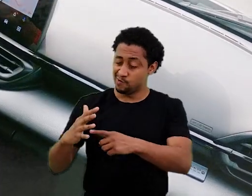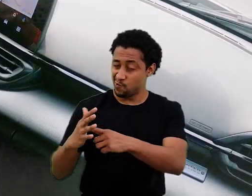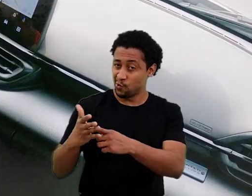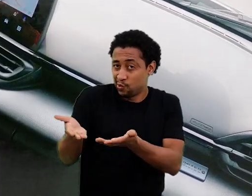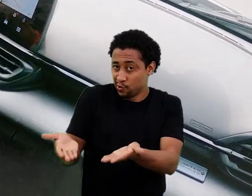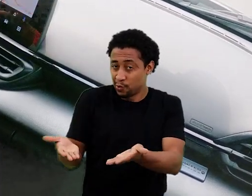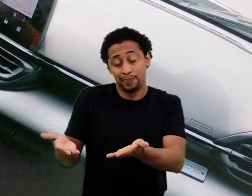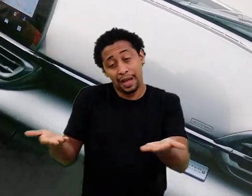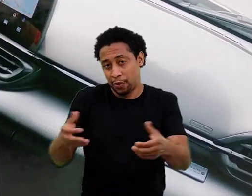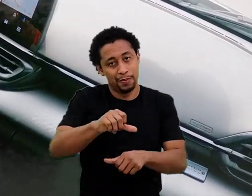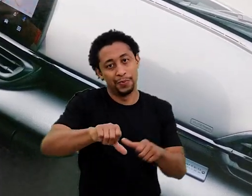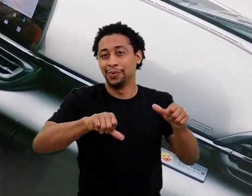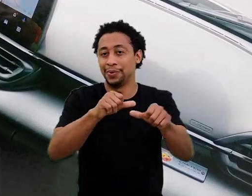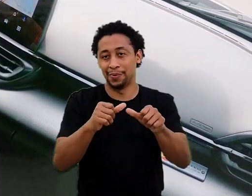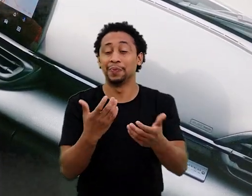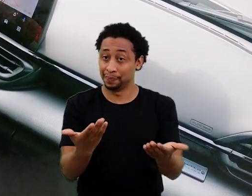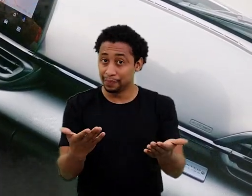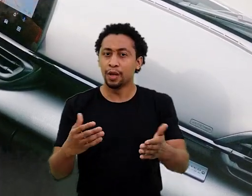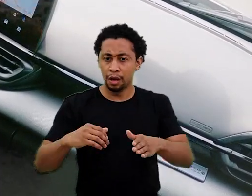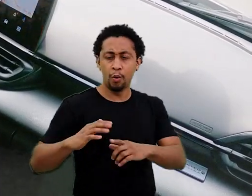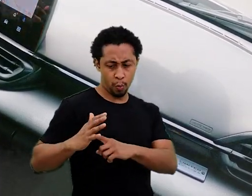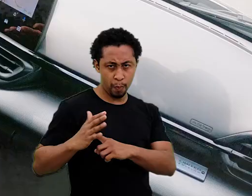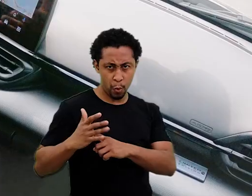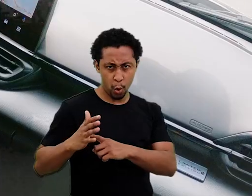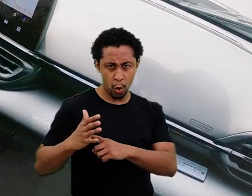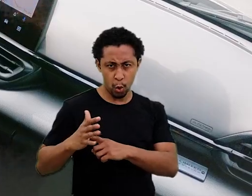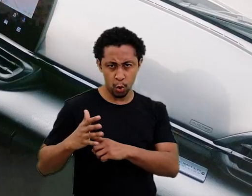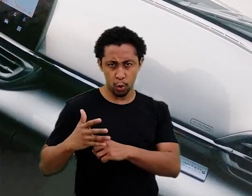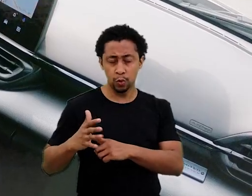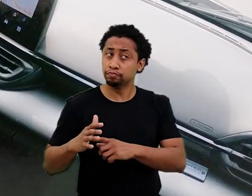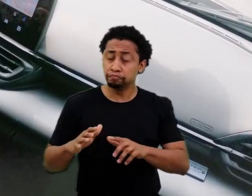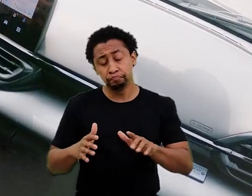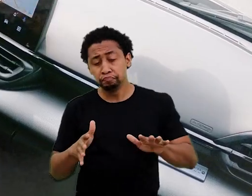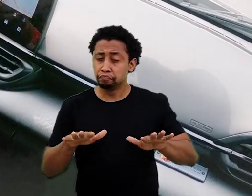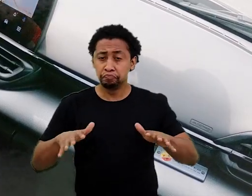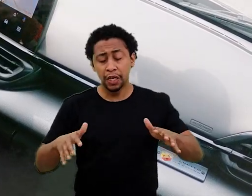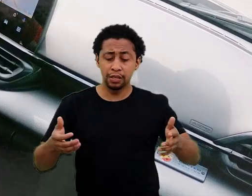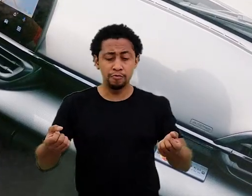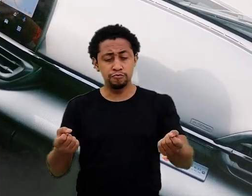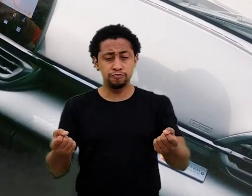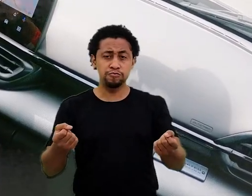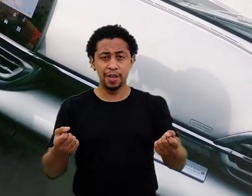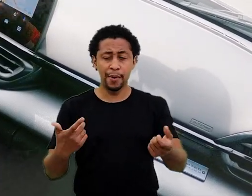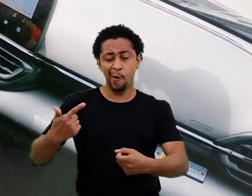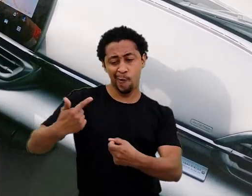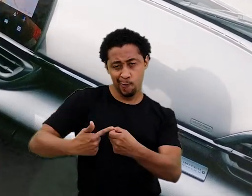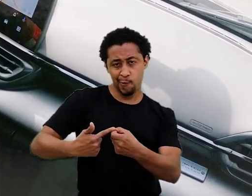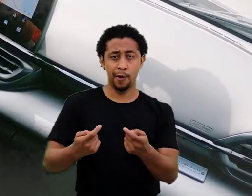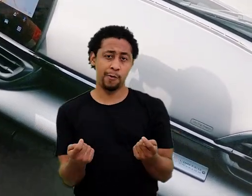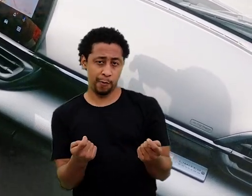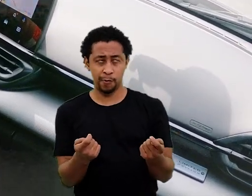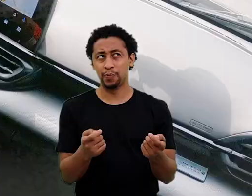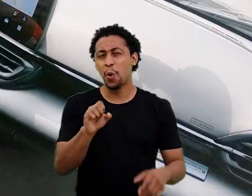né? Bom, a gente está falando de um motor que tem uma eficácia aí razoável na parte de consumo, né? A gente está falando de